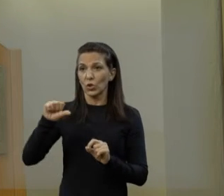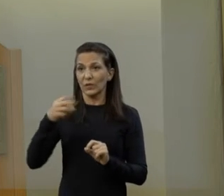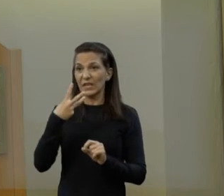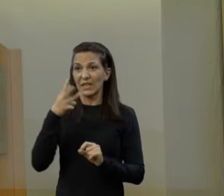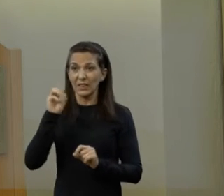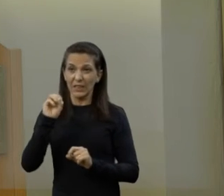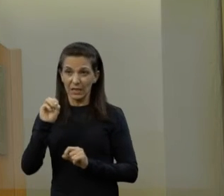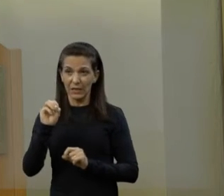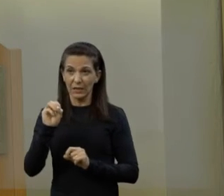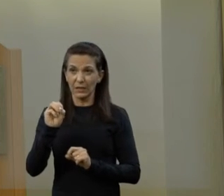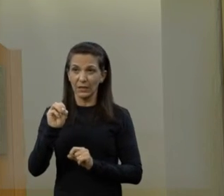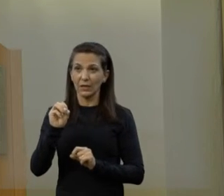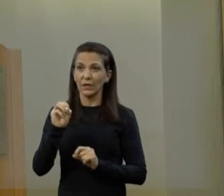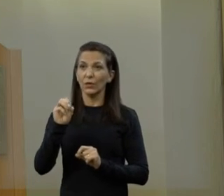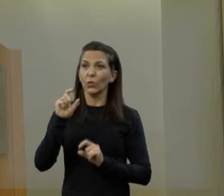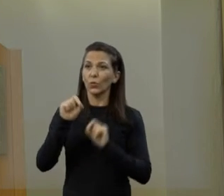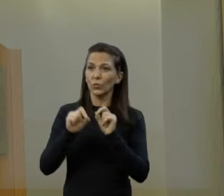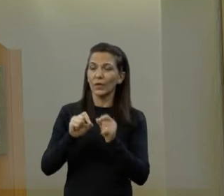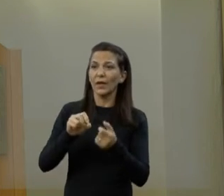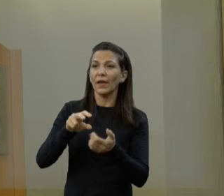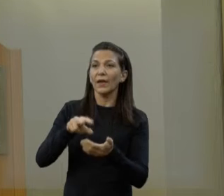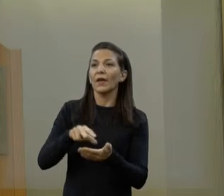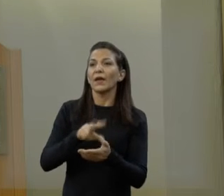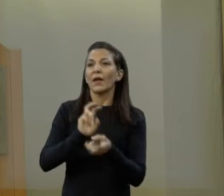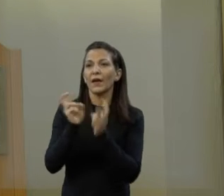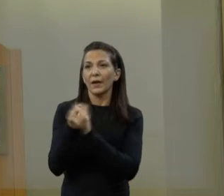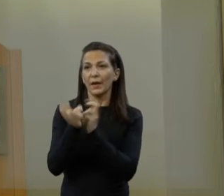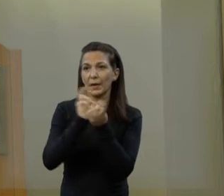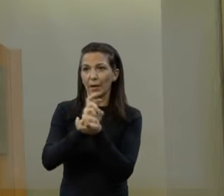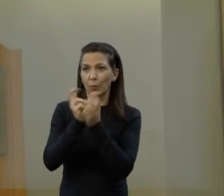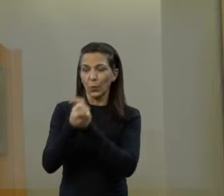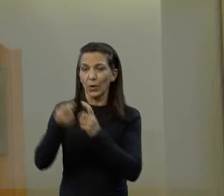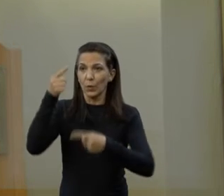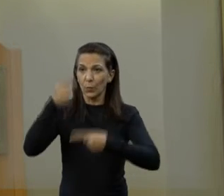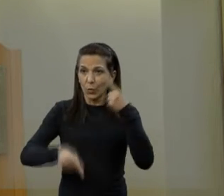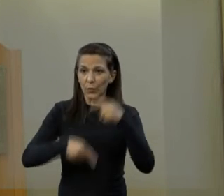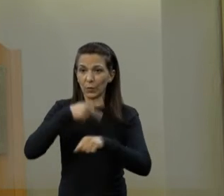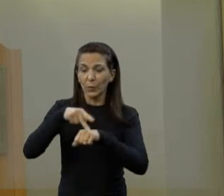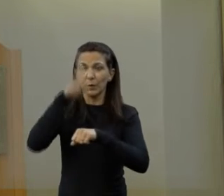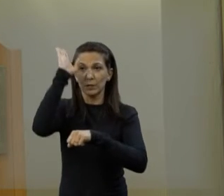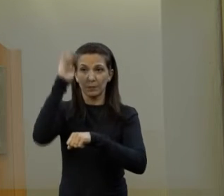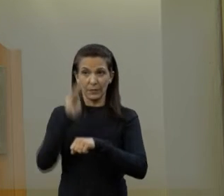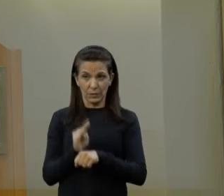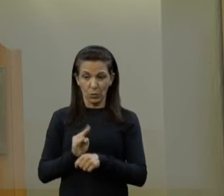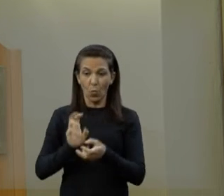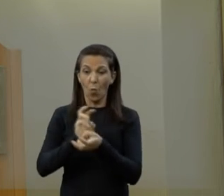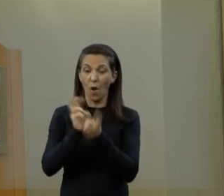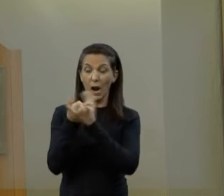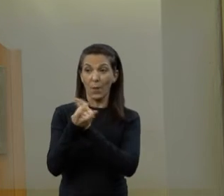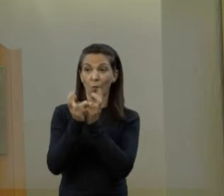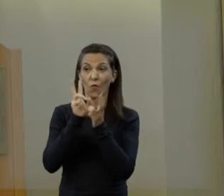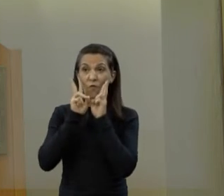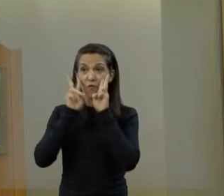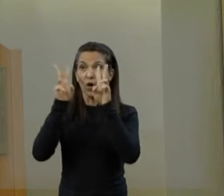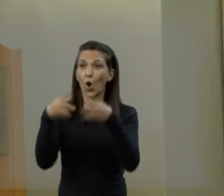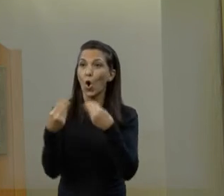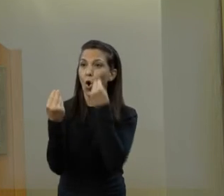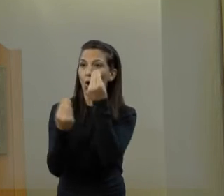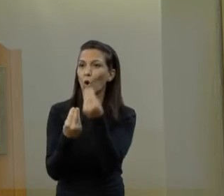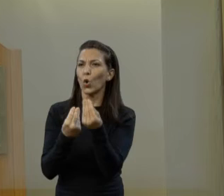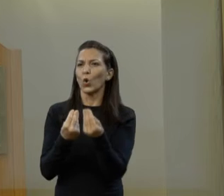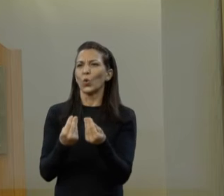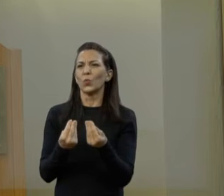1930 a prática de capoeira era proibida no nosso país é a capoeira era vista como uma